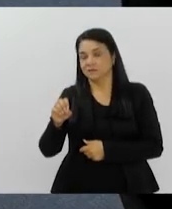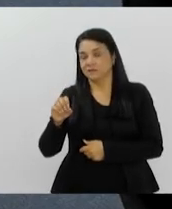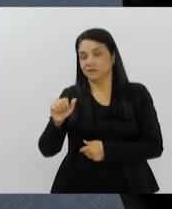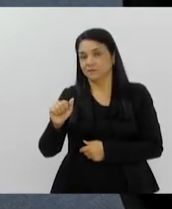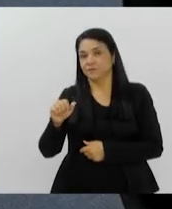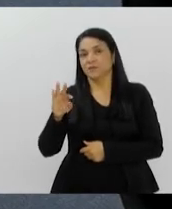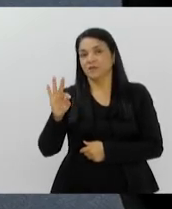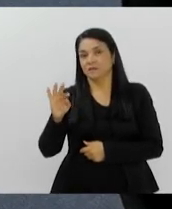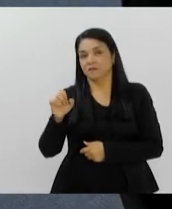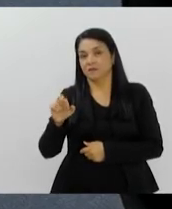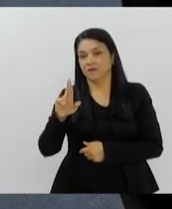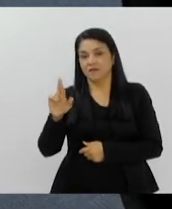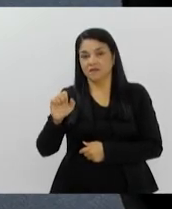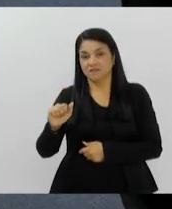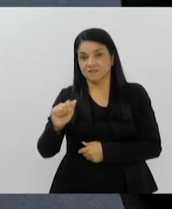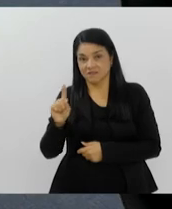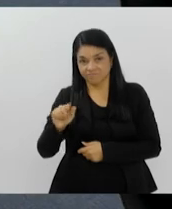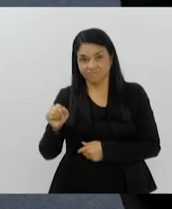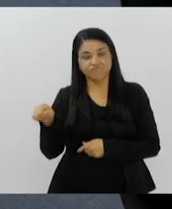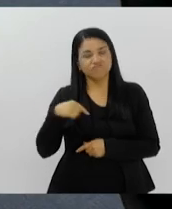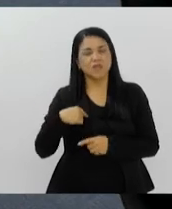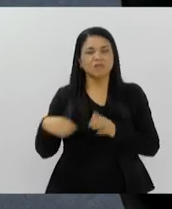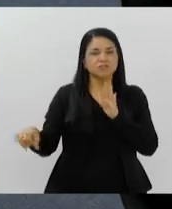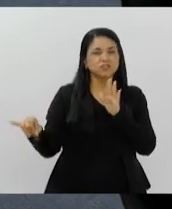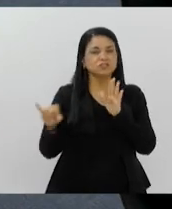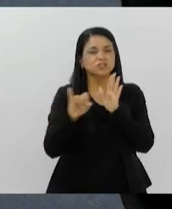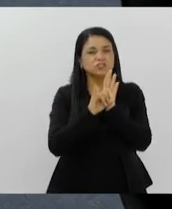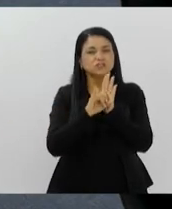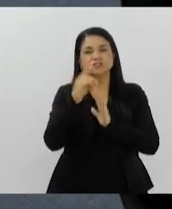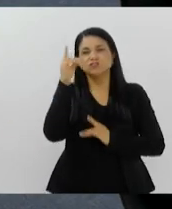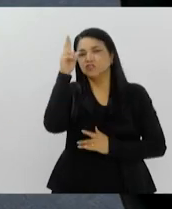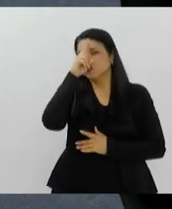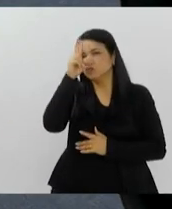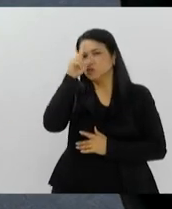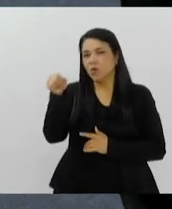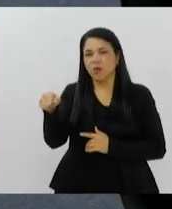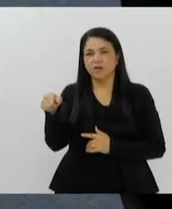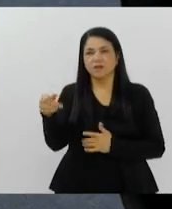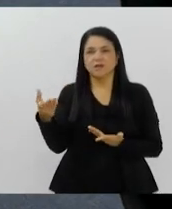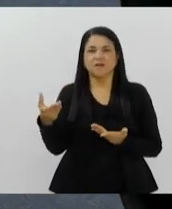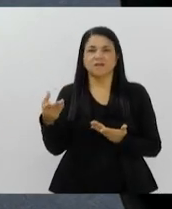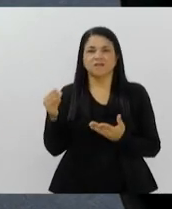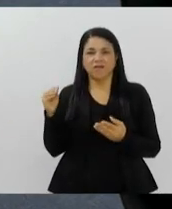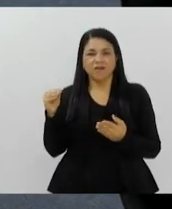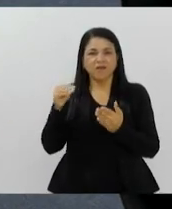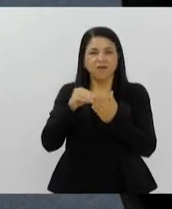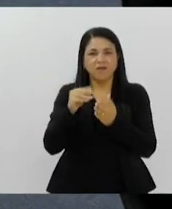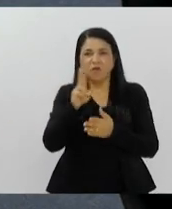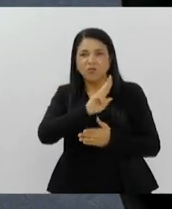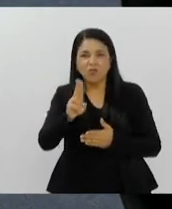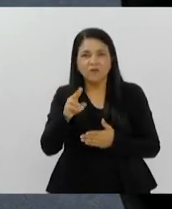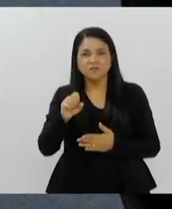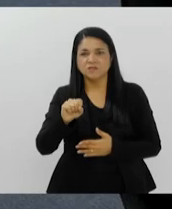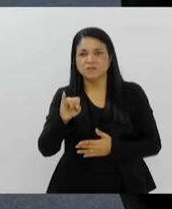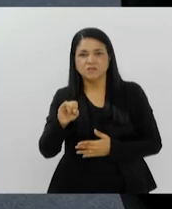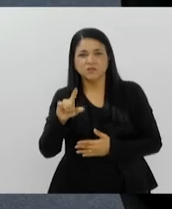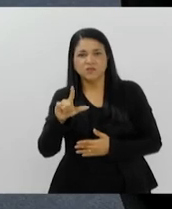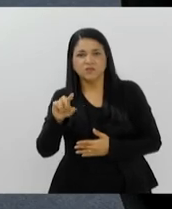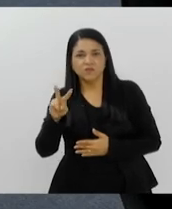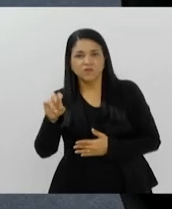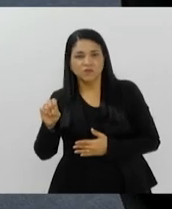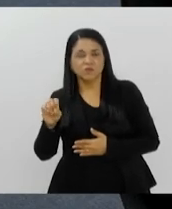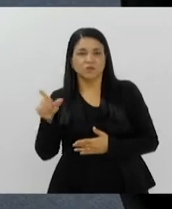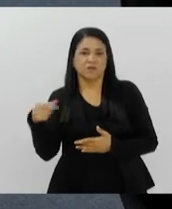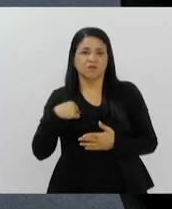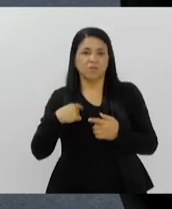cultural, histórica, que tem uma identificação. Mete um Silvio Santos ali no meio, não tem nada a ver. Daqui a pouco vai ter protesto